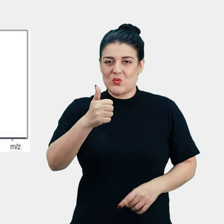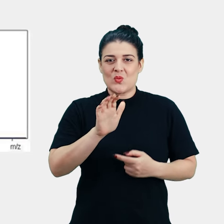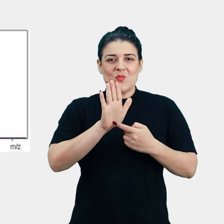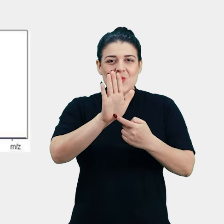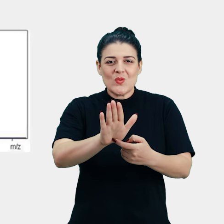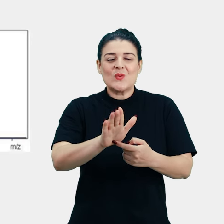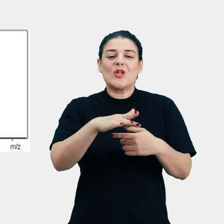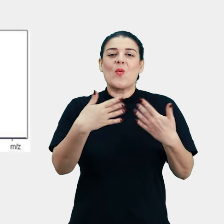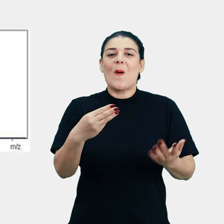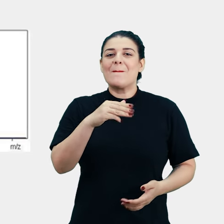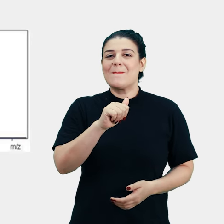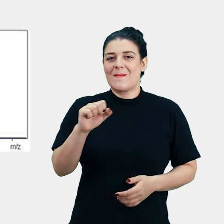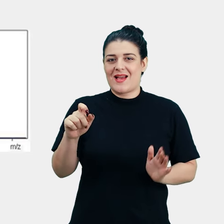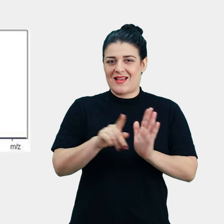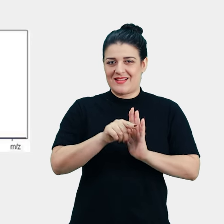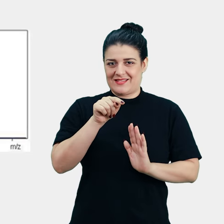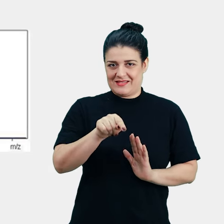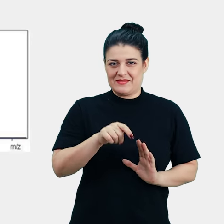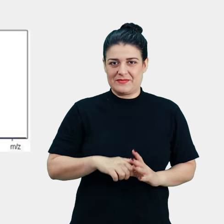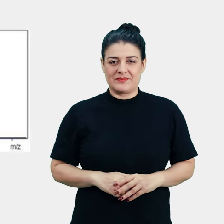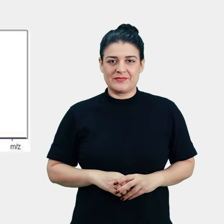mostrando massa dessa substância.